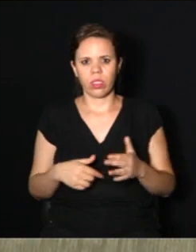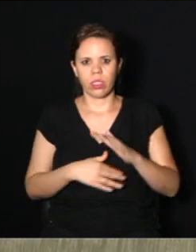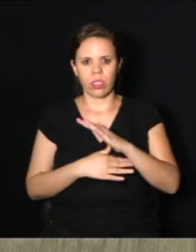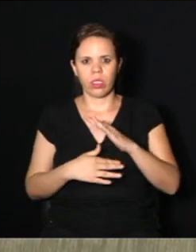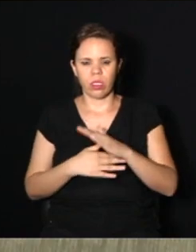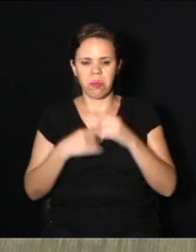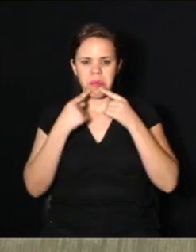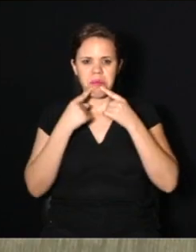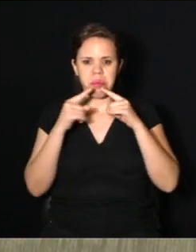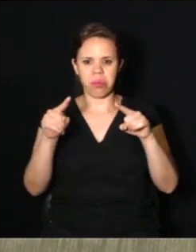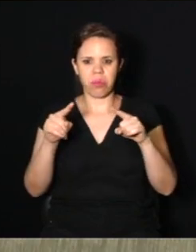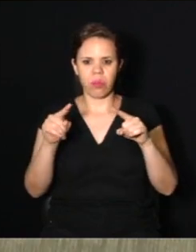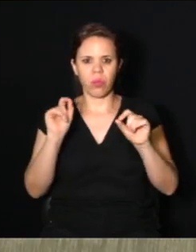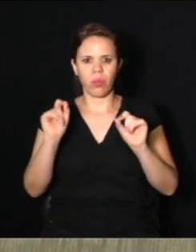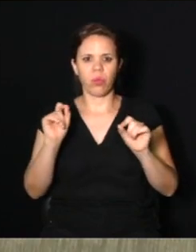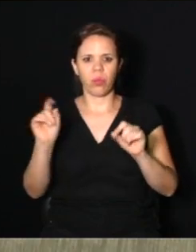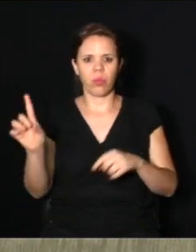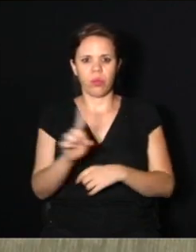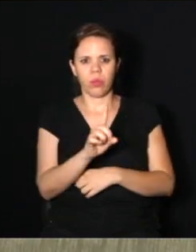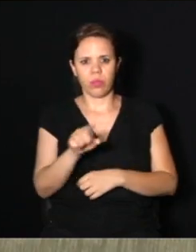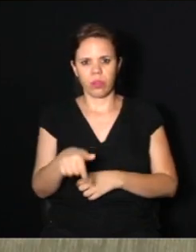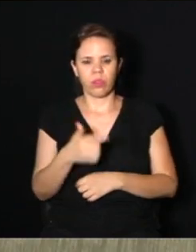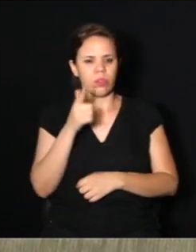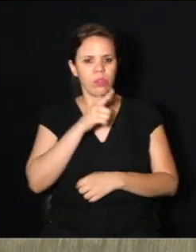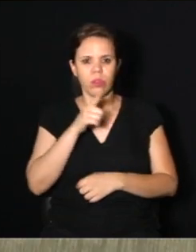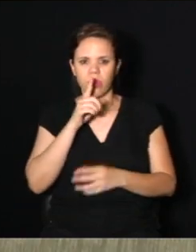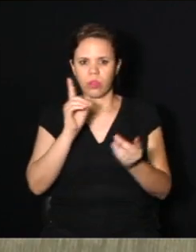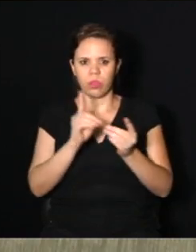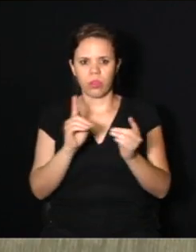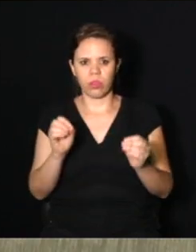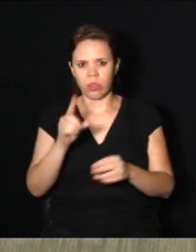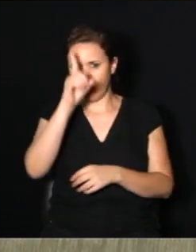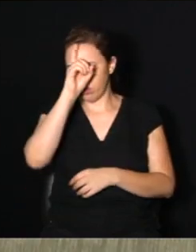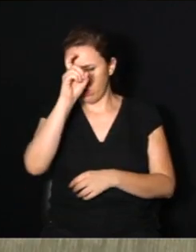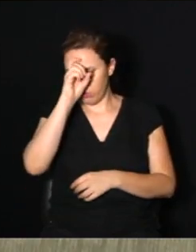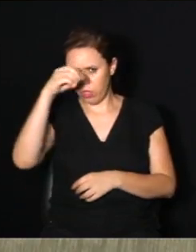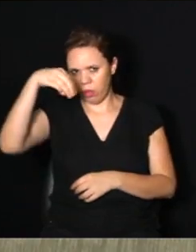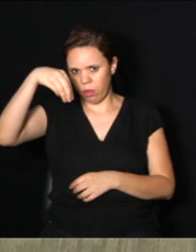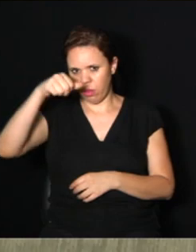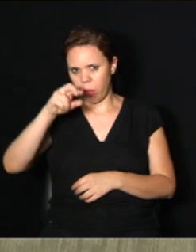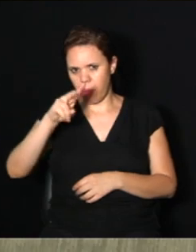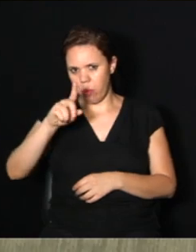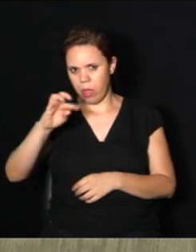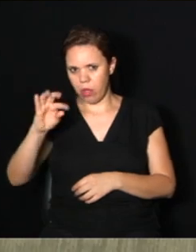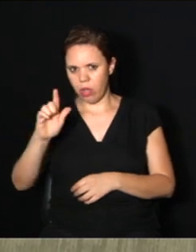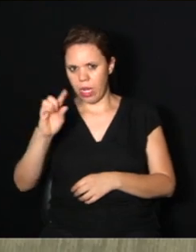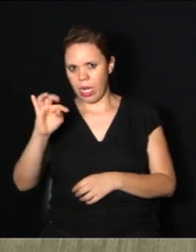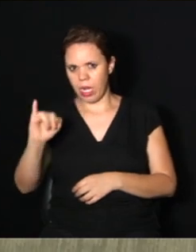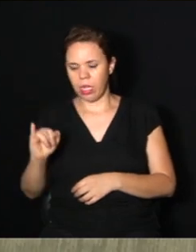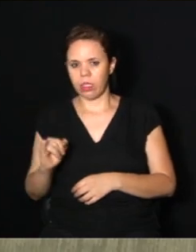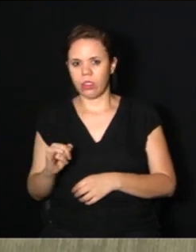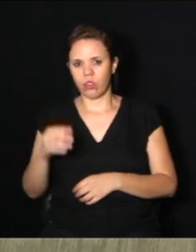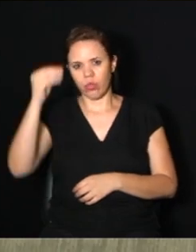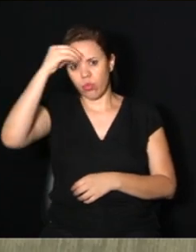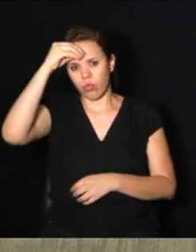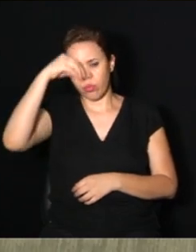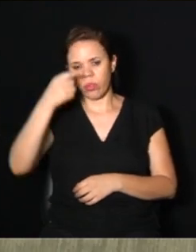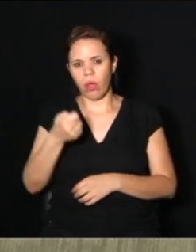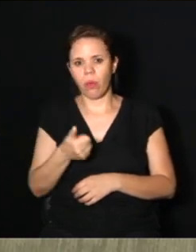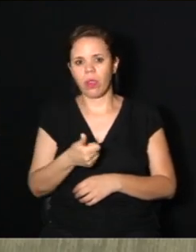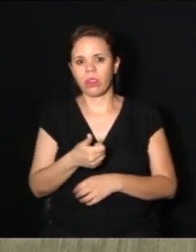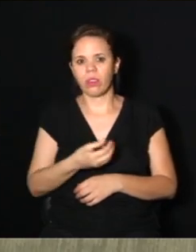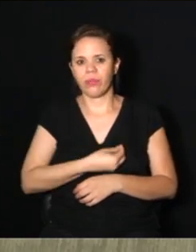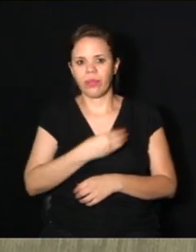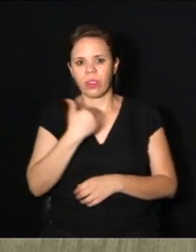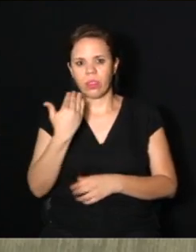uma reclamação de uma pessoa que não está conseguindo assistência no Hospital Mário Gatti e que o sobrinho está correndo risco de vida. Então, essa é uma